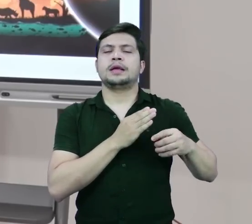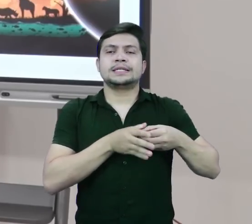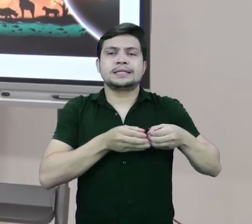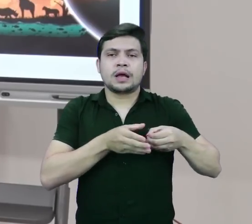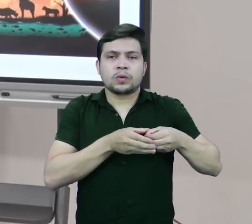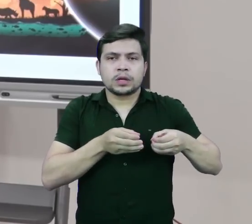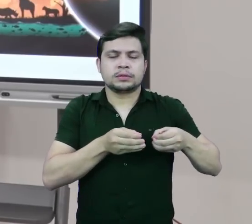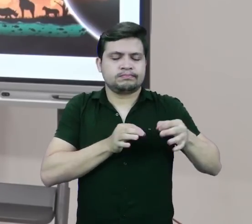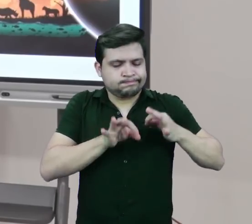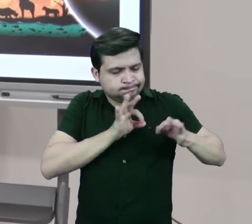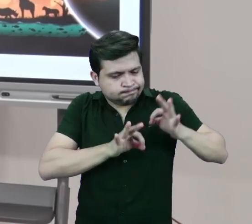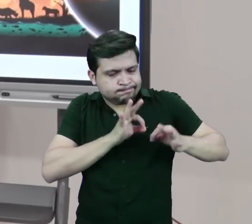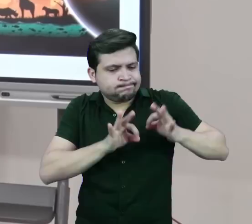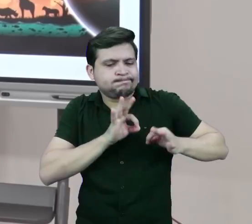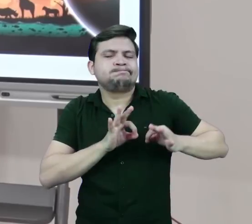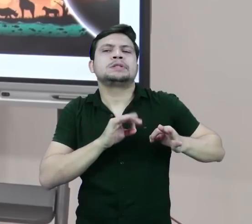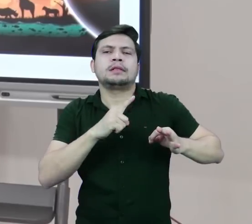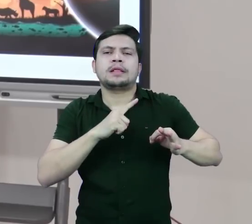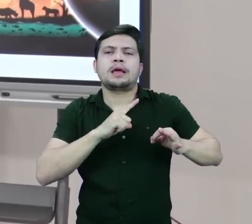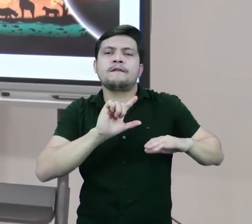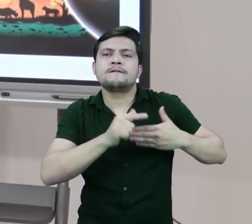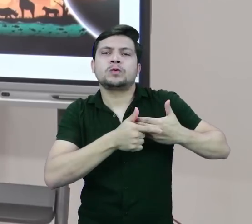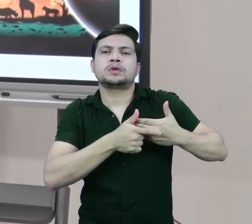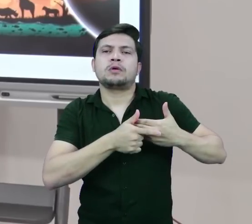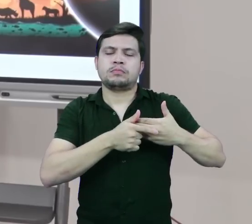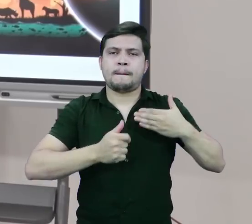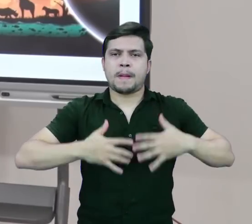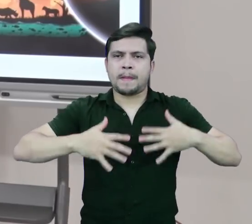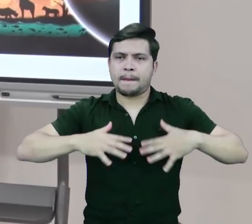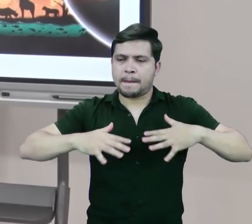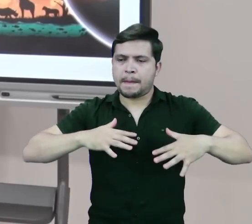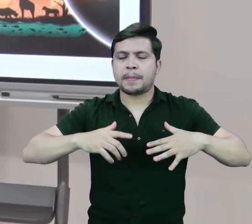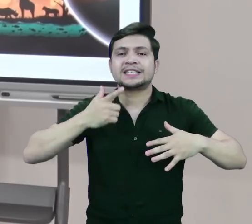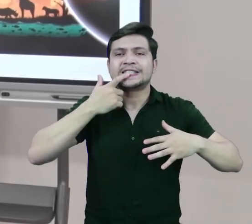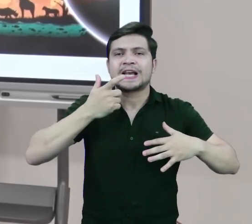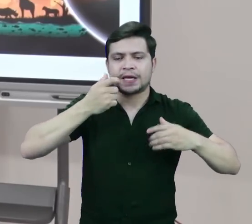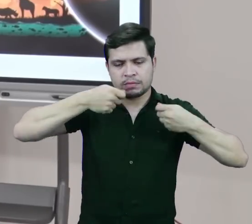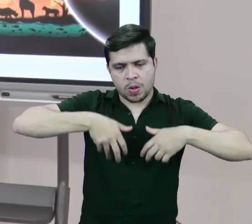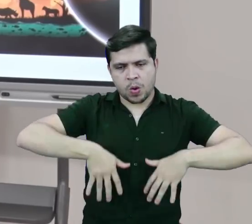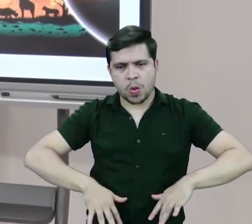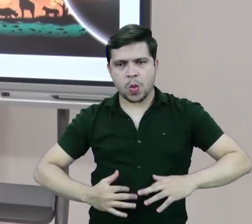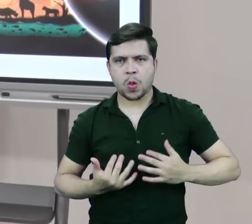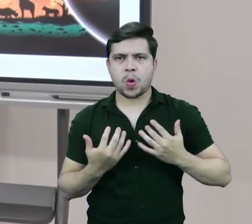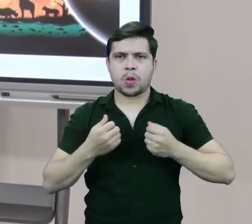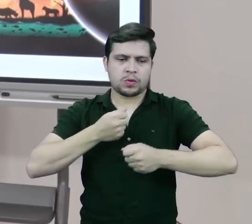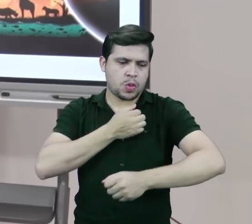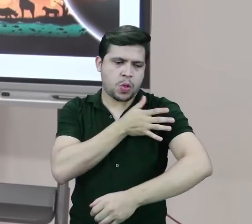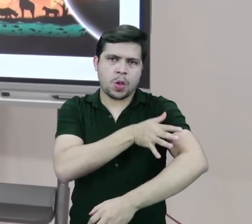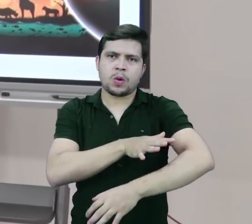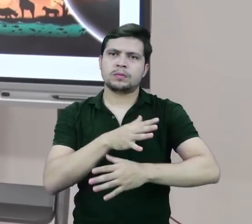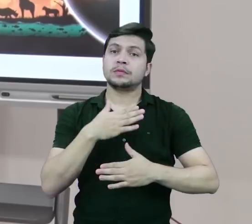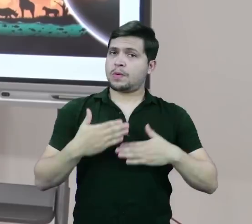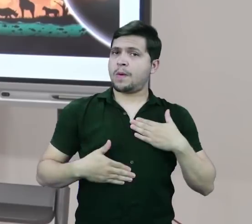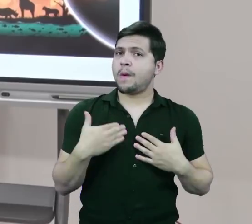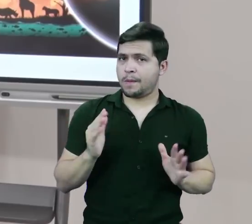né? Com células específicas, que vai ter a função de bombear o sangue para o corpo. Pois bem, esse coração, ele vai